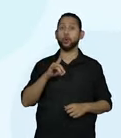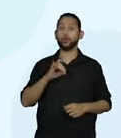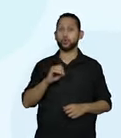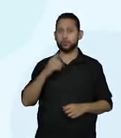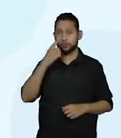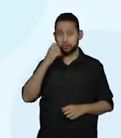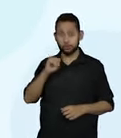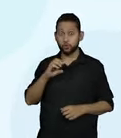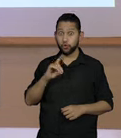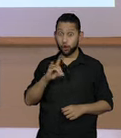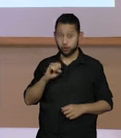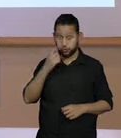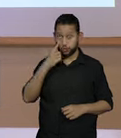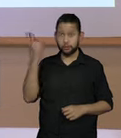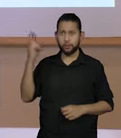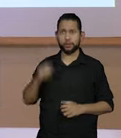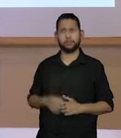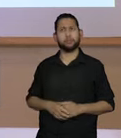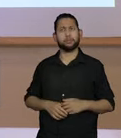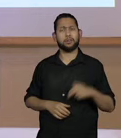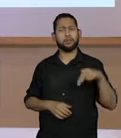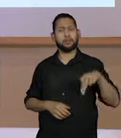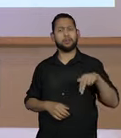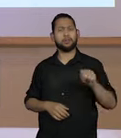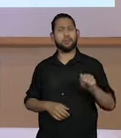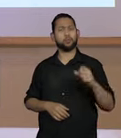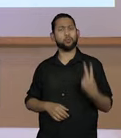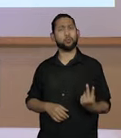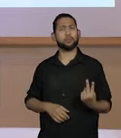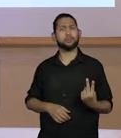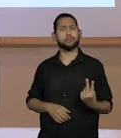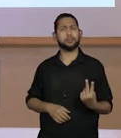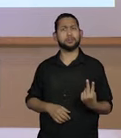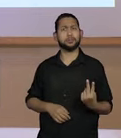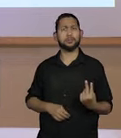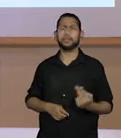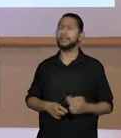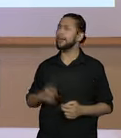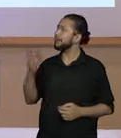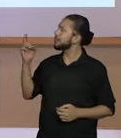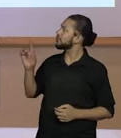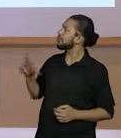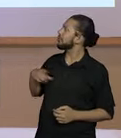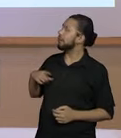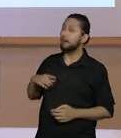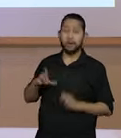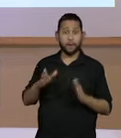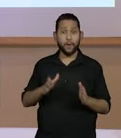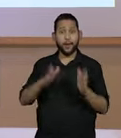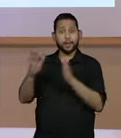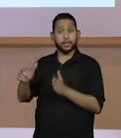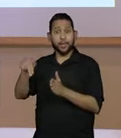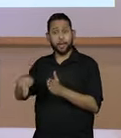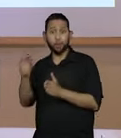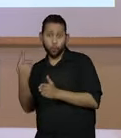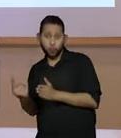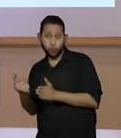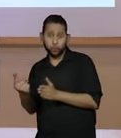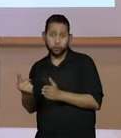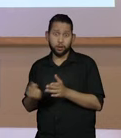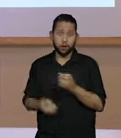tem como produto 2 sódios e antes da seta, como reagente, a gente tem apenas um sódio. O que nós